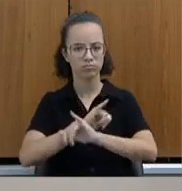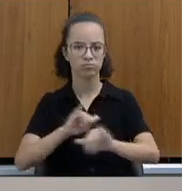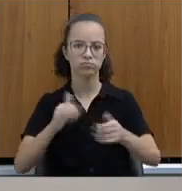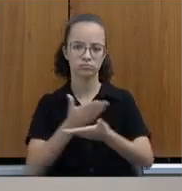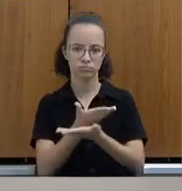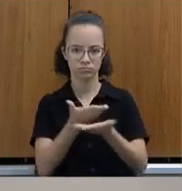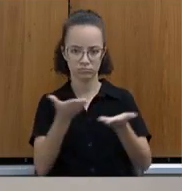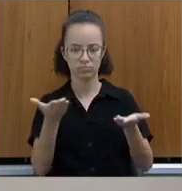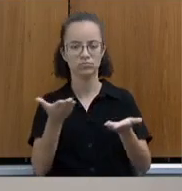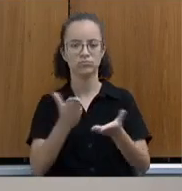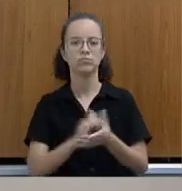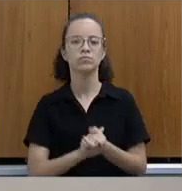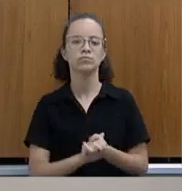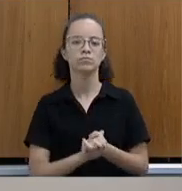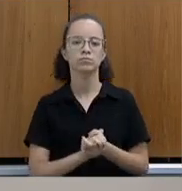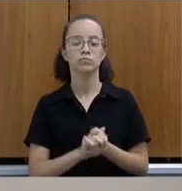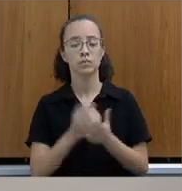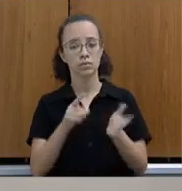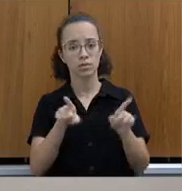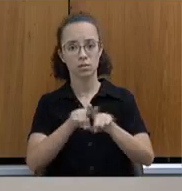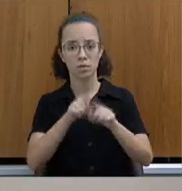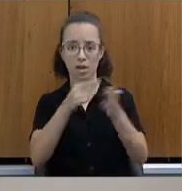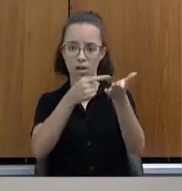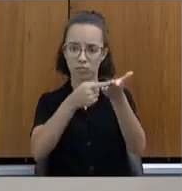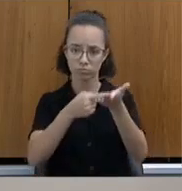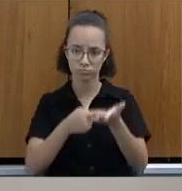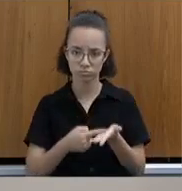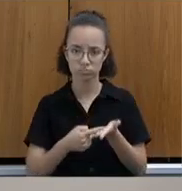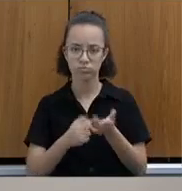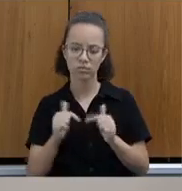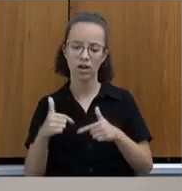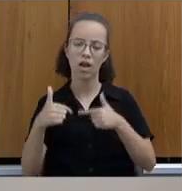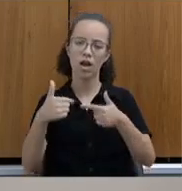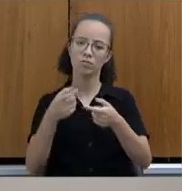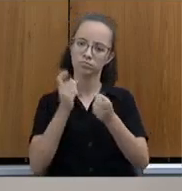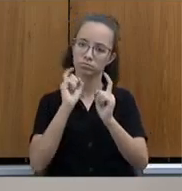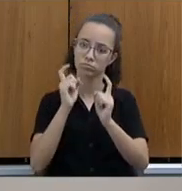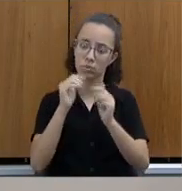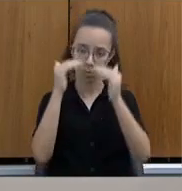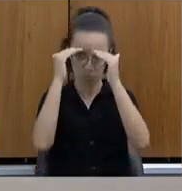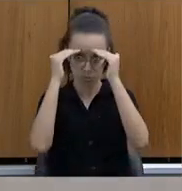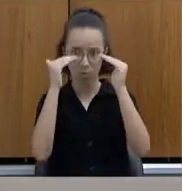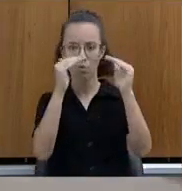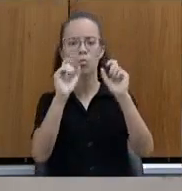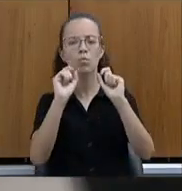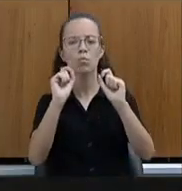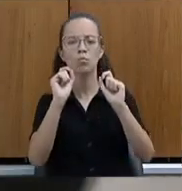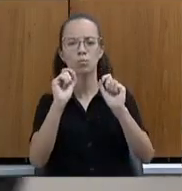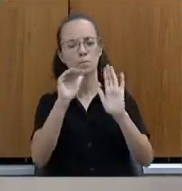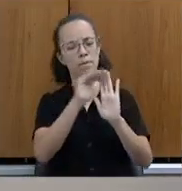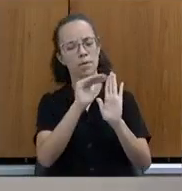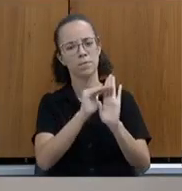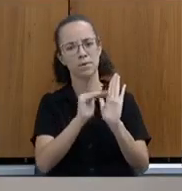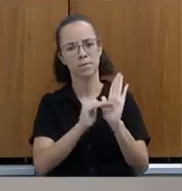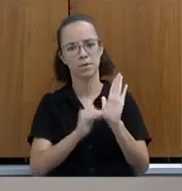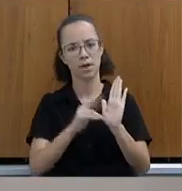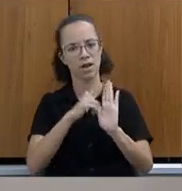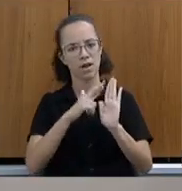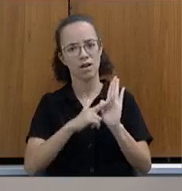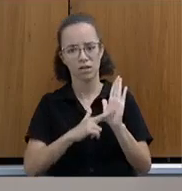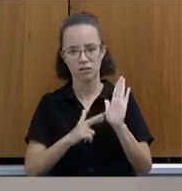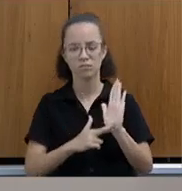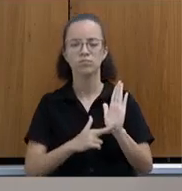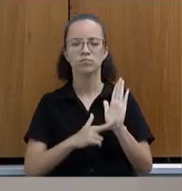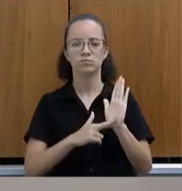parlamentares, aos convidados, que atos desta reunião obedecerão as seguintes normas e procedimentos.